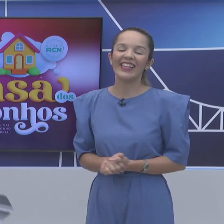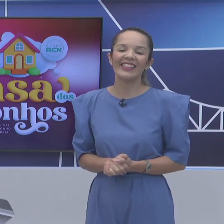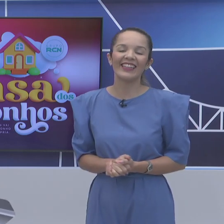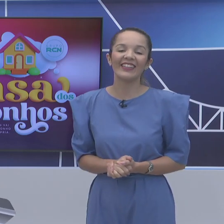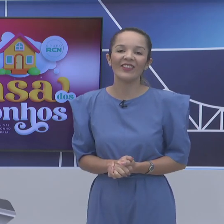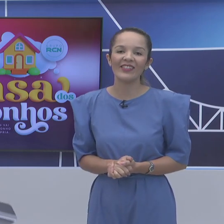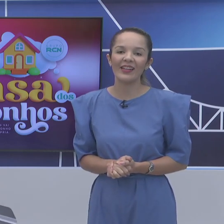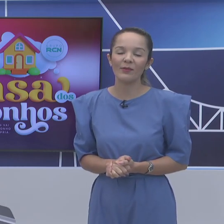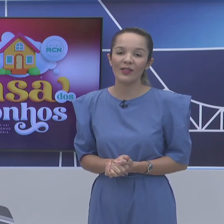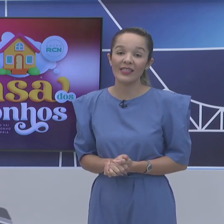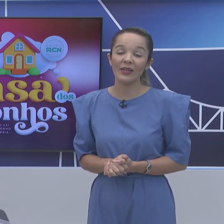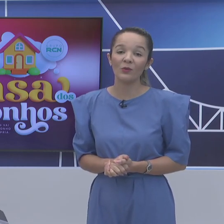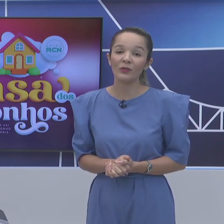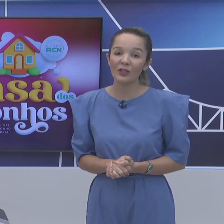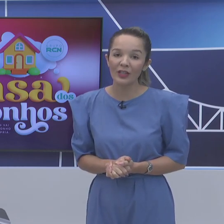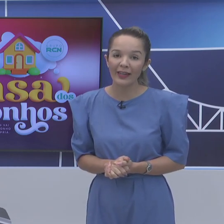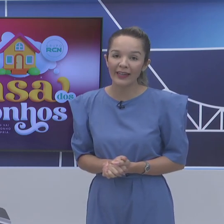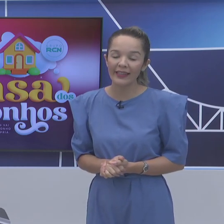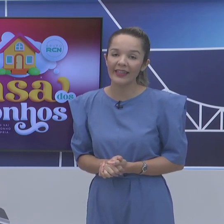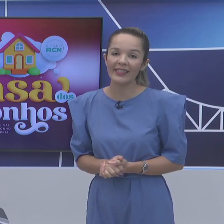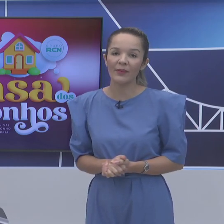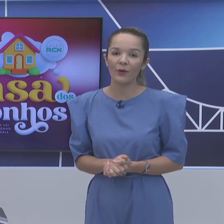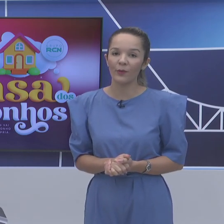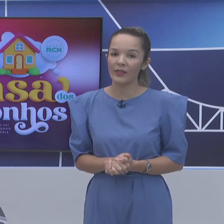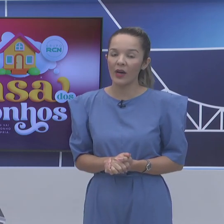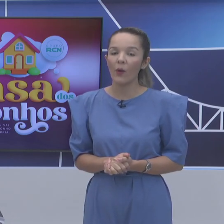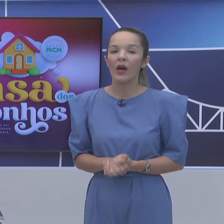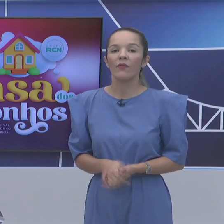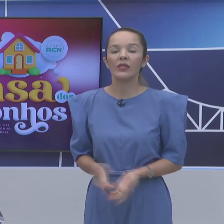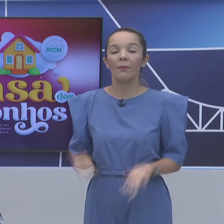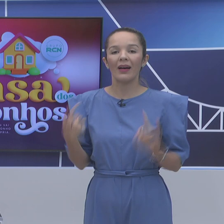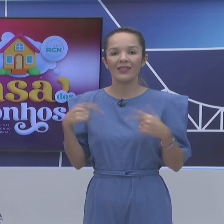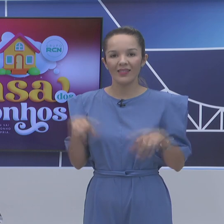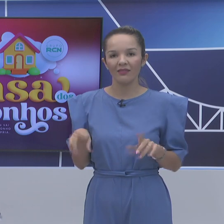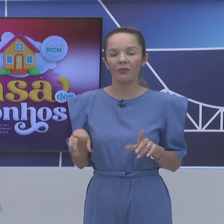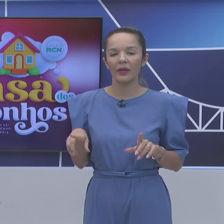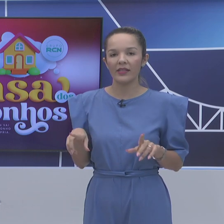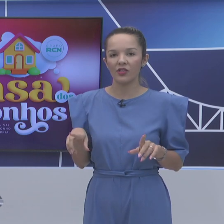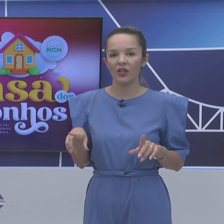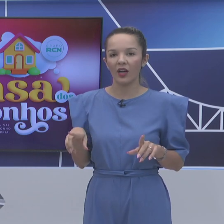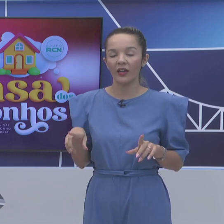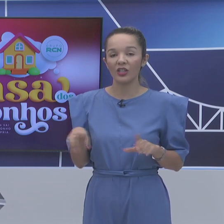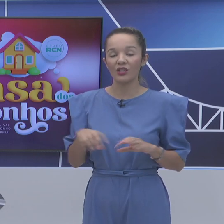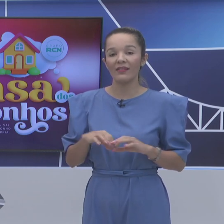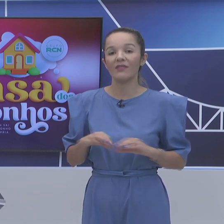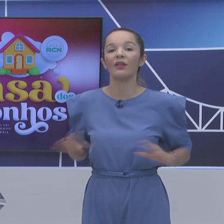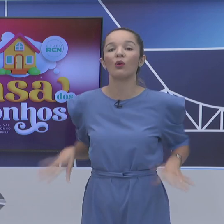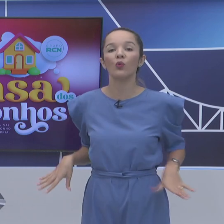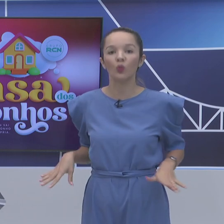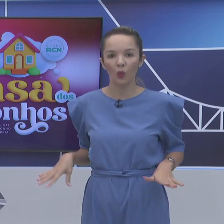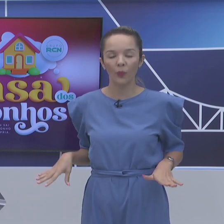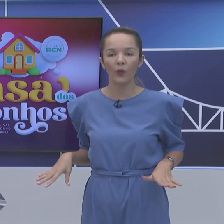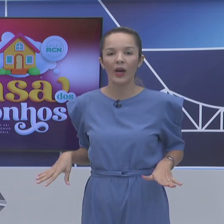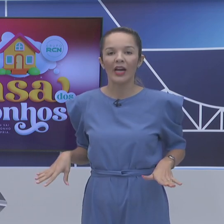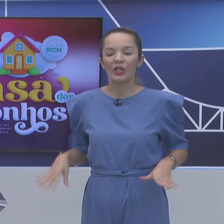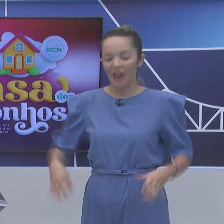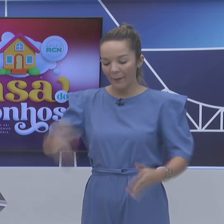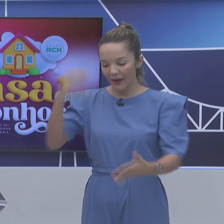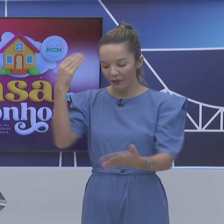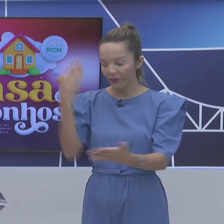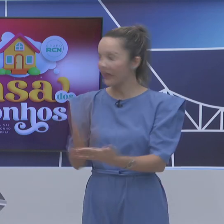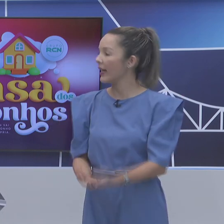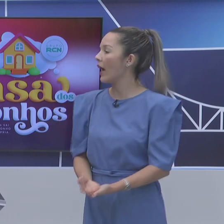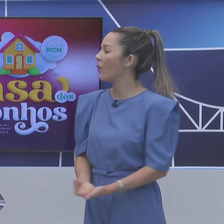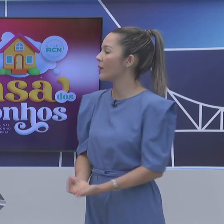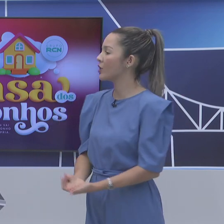Então tá chegando, nós teremos nossa segunda gincana dessa promoção. Você passando por essa gincana, a gente vai se ver em outubro, já